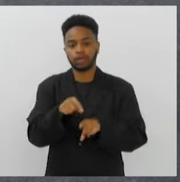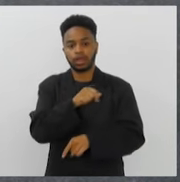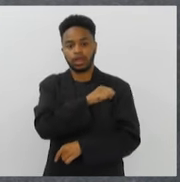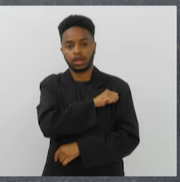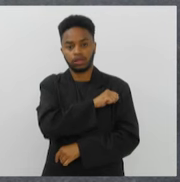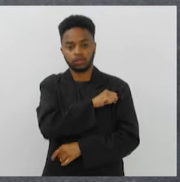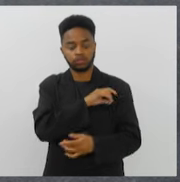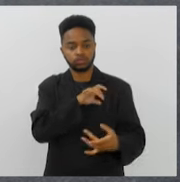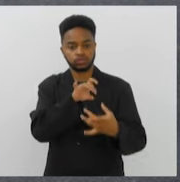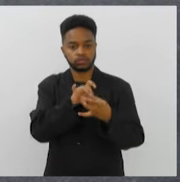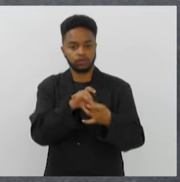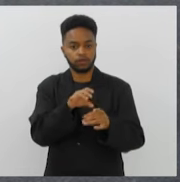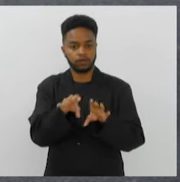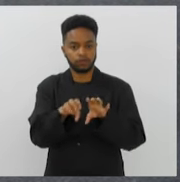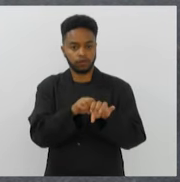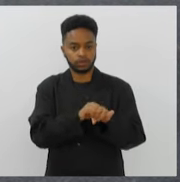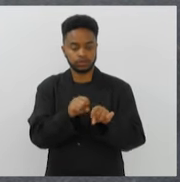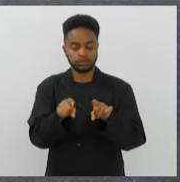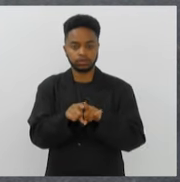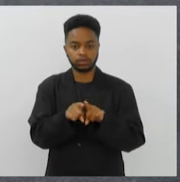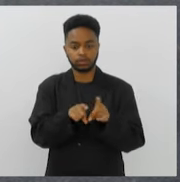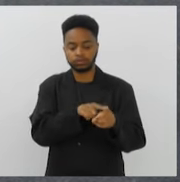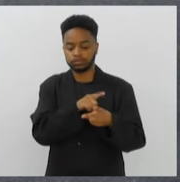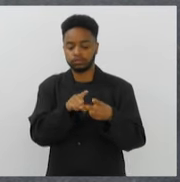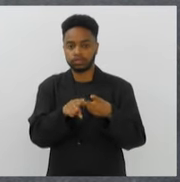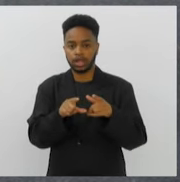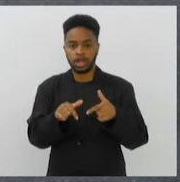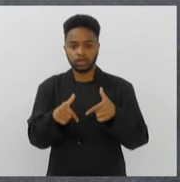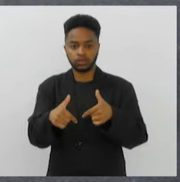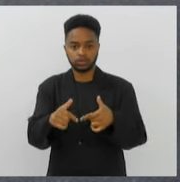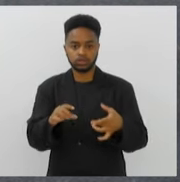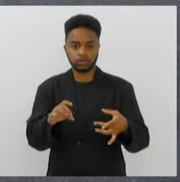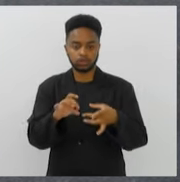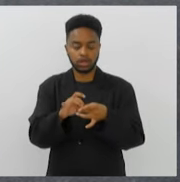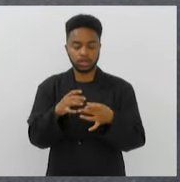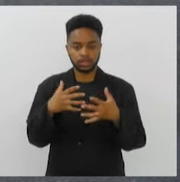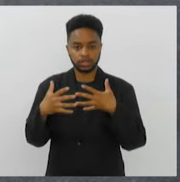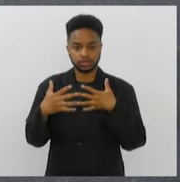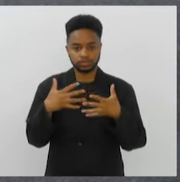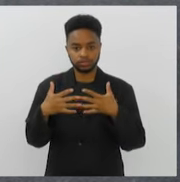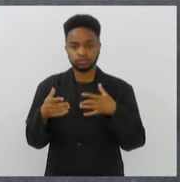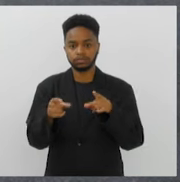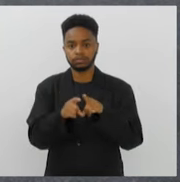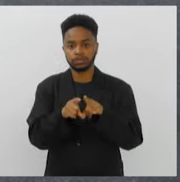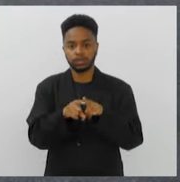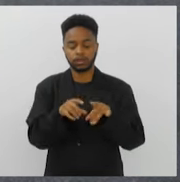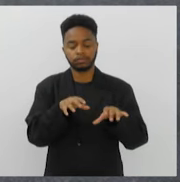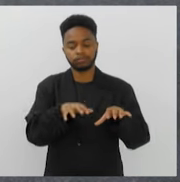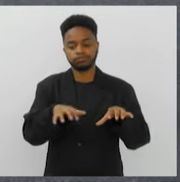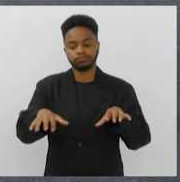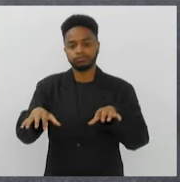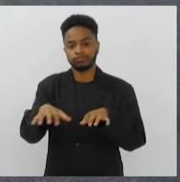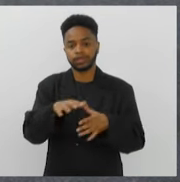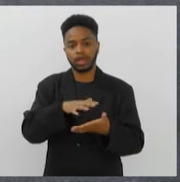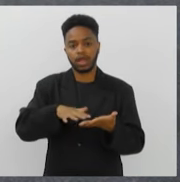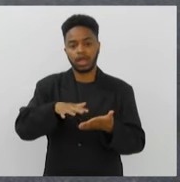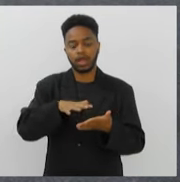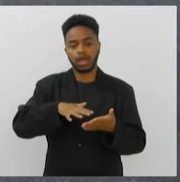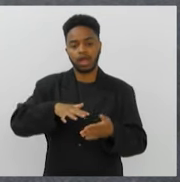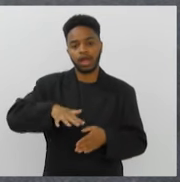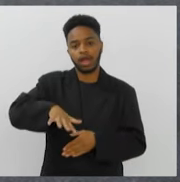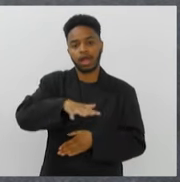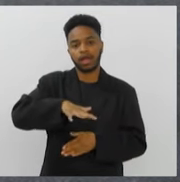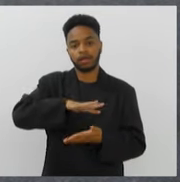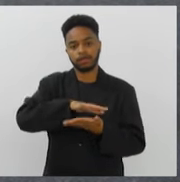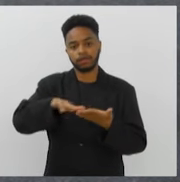sua formação, e o outro, a atuação integrada, transparente, intersetorial do governo, esperamos